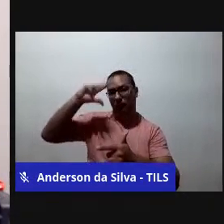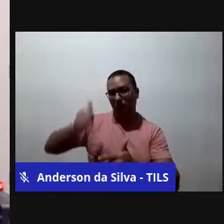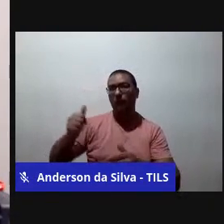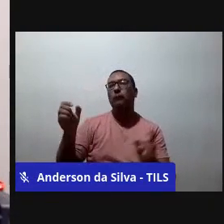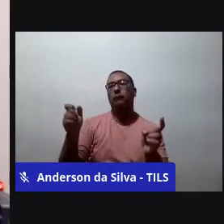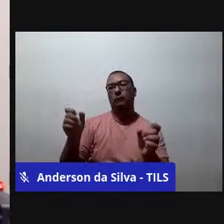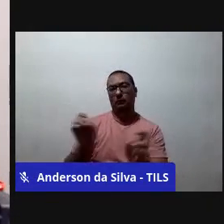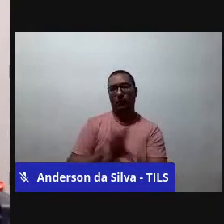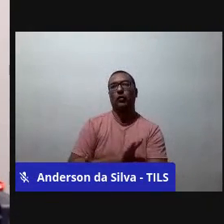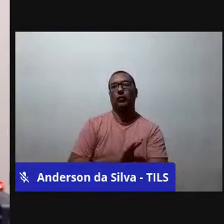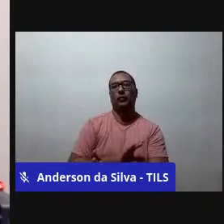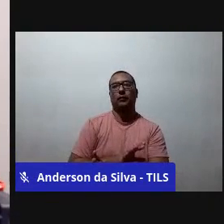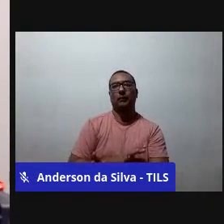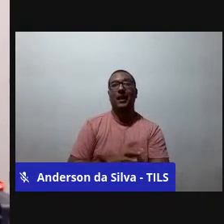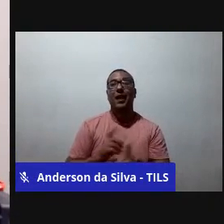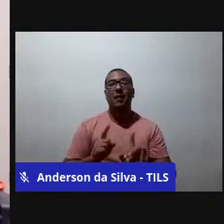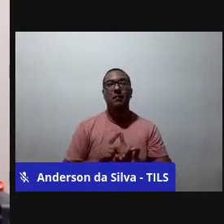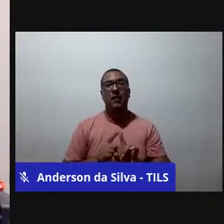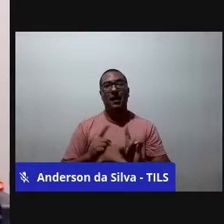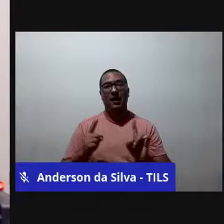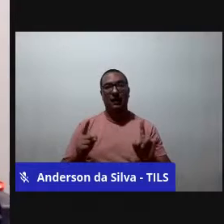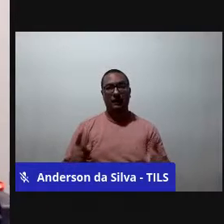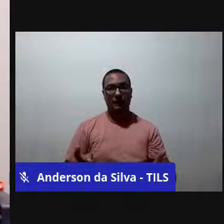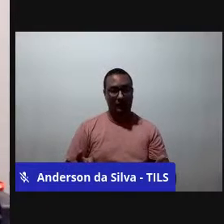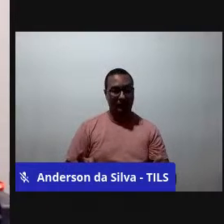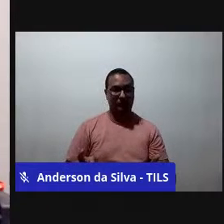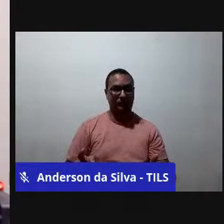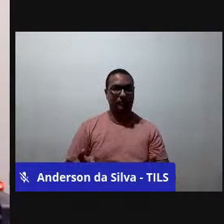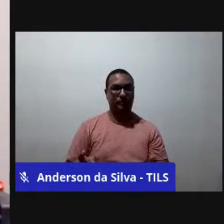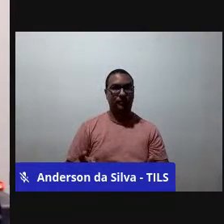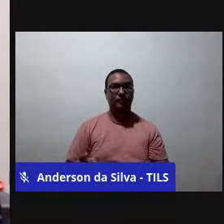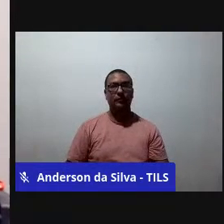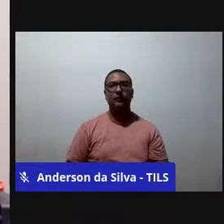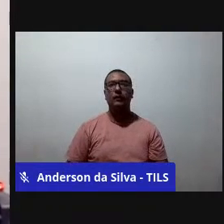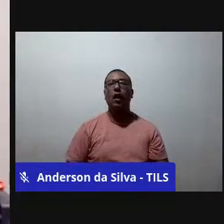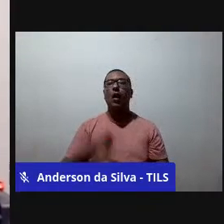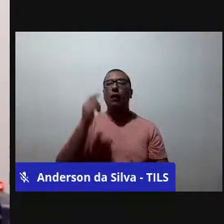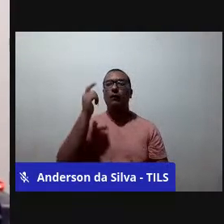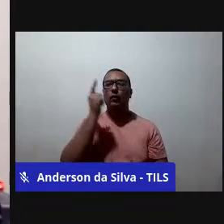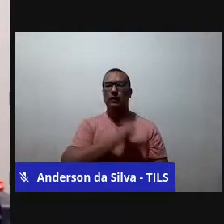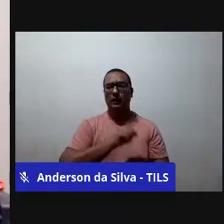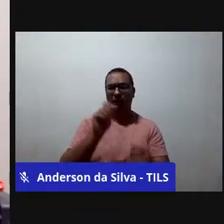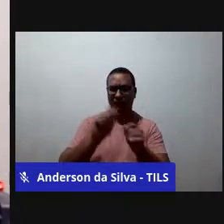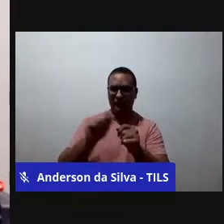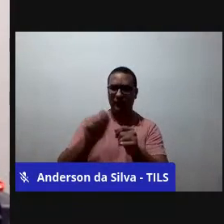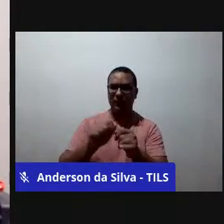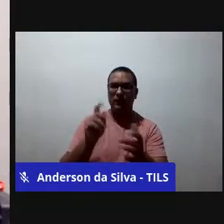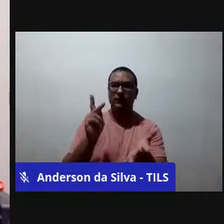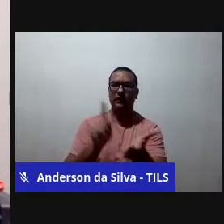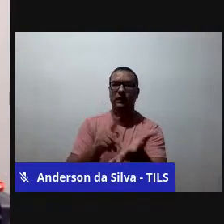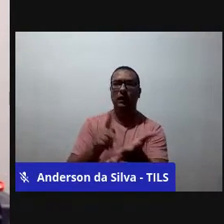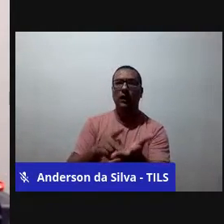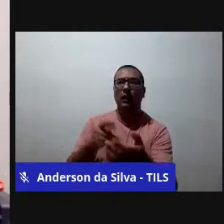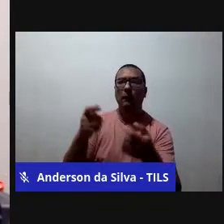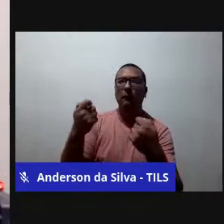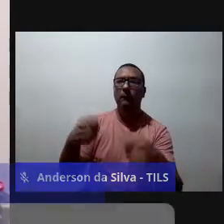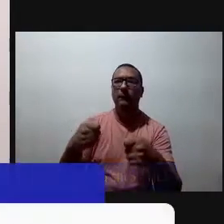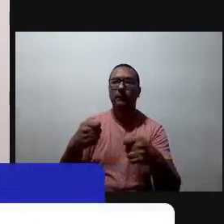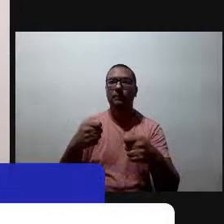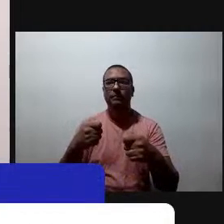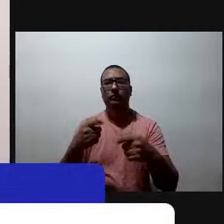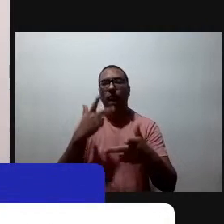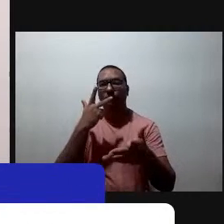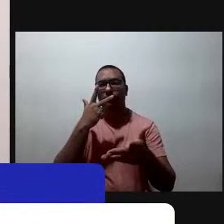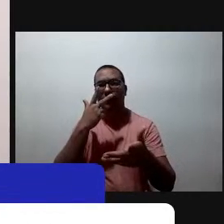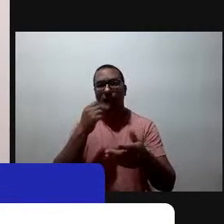Entretanto, para fazer isso, a gente precisa, do jeito que eu vejo, a gente precisa de um aumento de